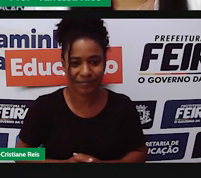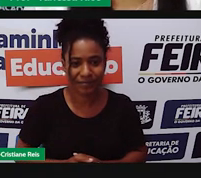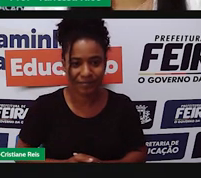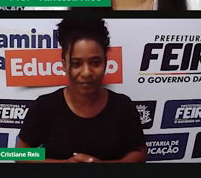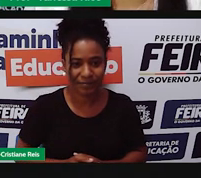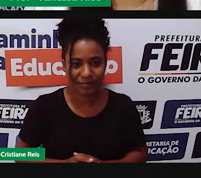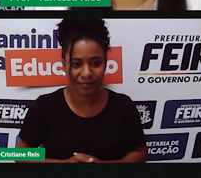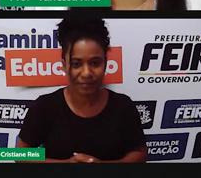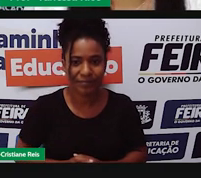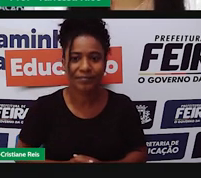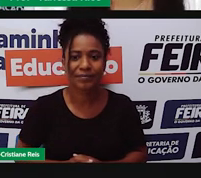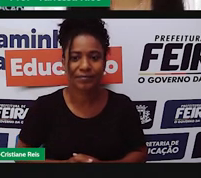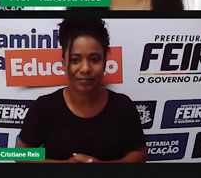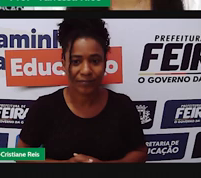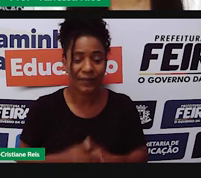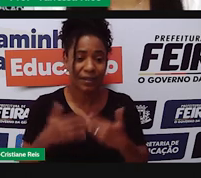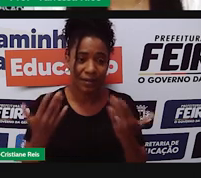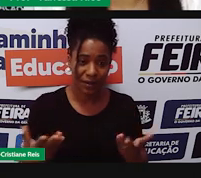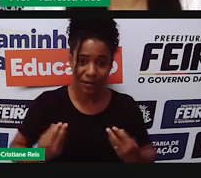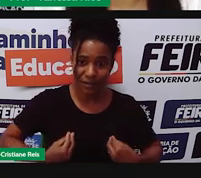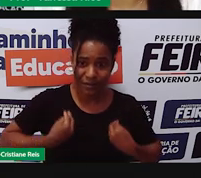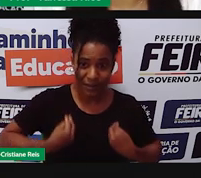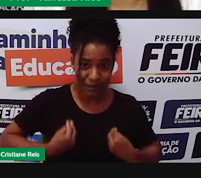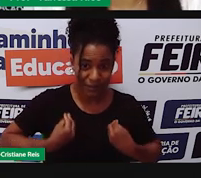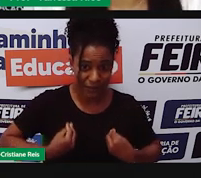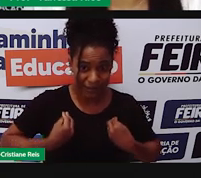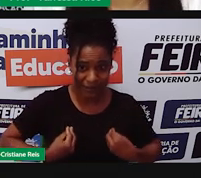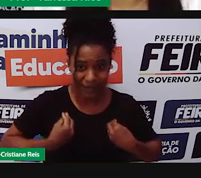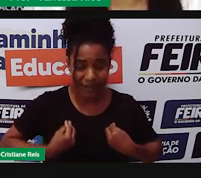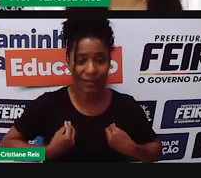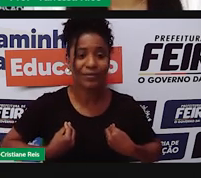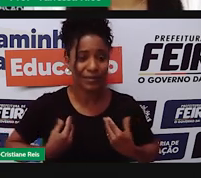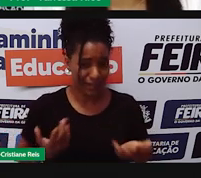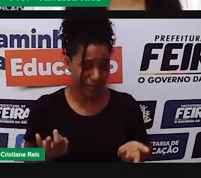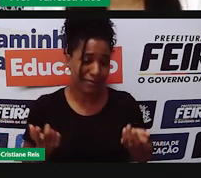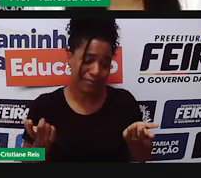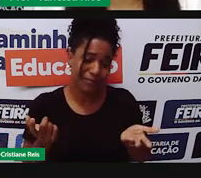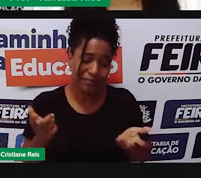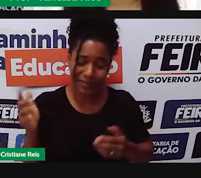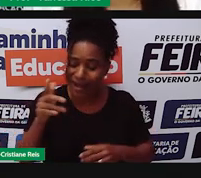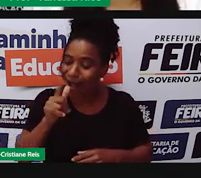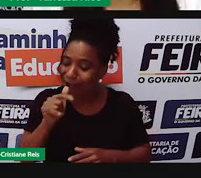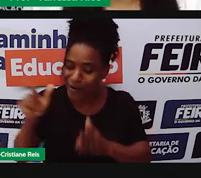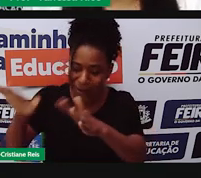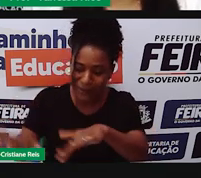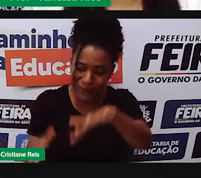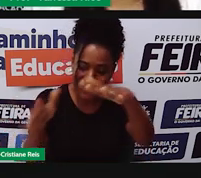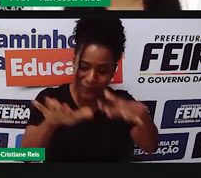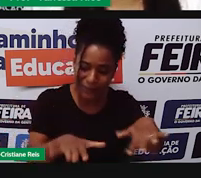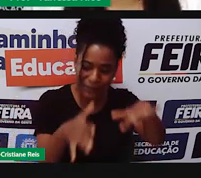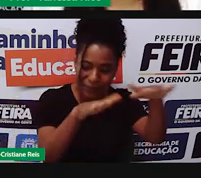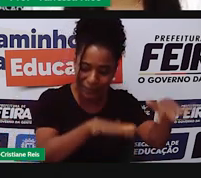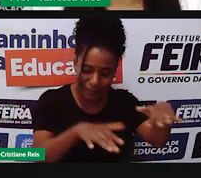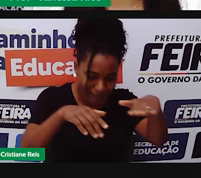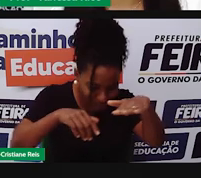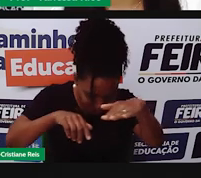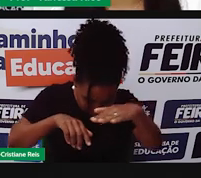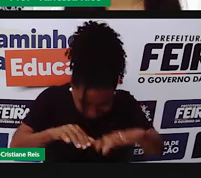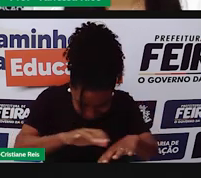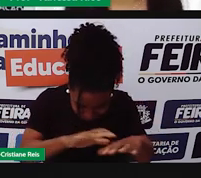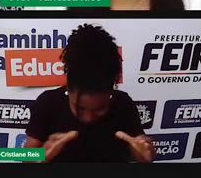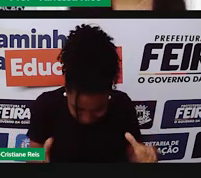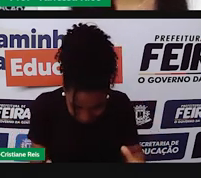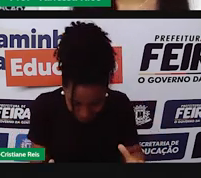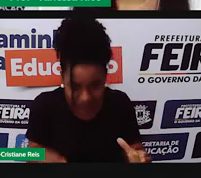Então, os seres humanos, eles poderiam se salvar no fundo do oceano ou debaixo da água, onde o calor seria mais conservado,